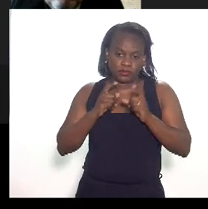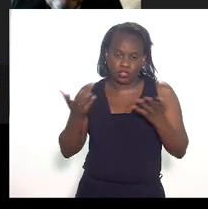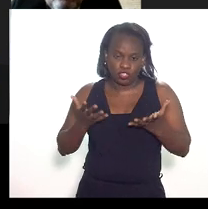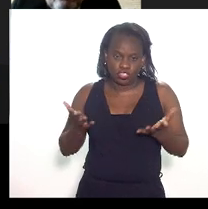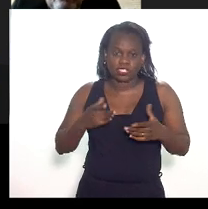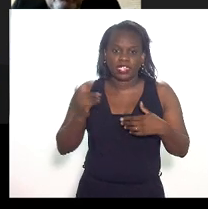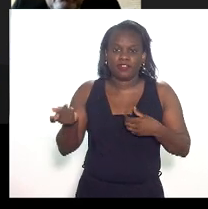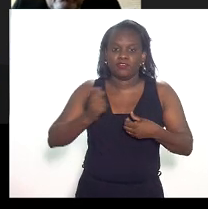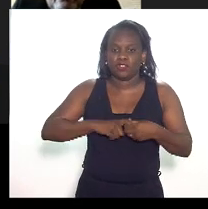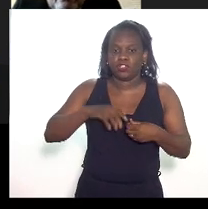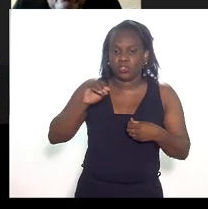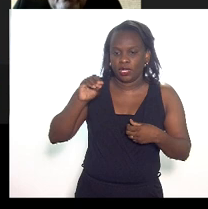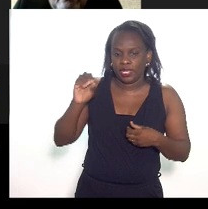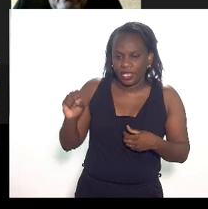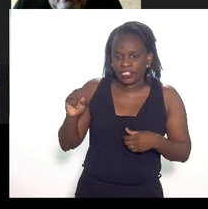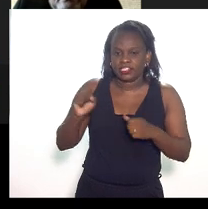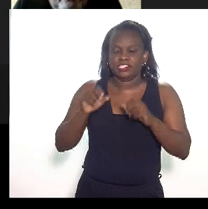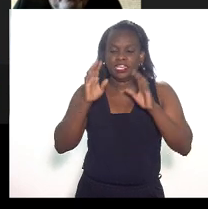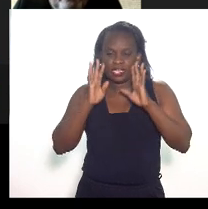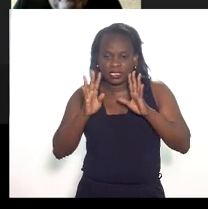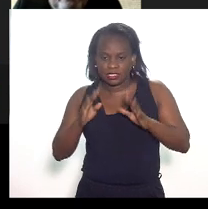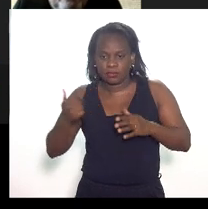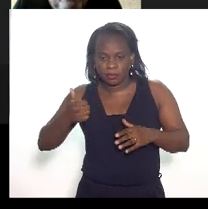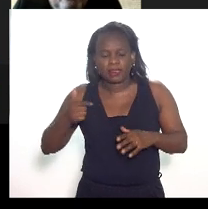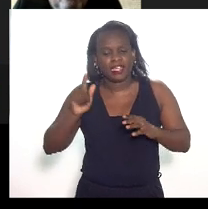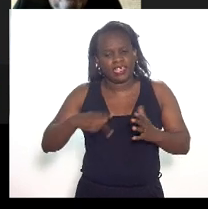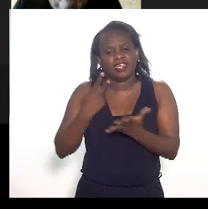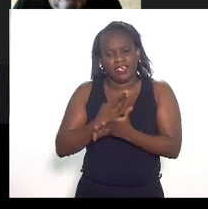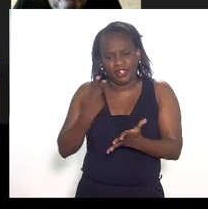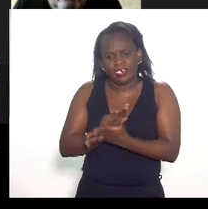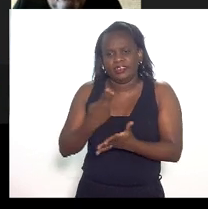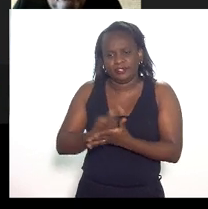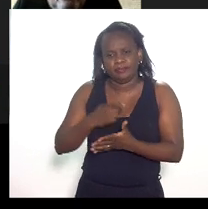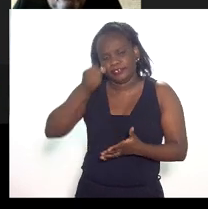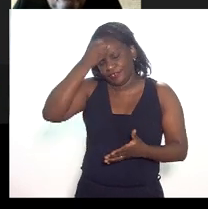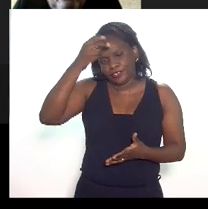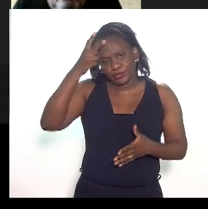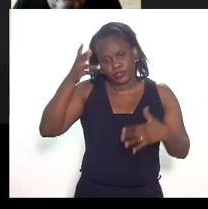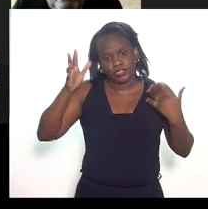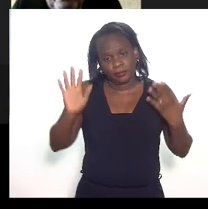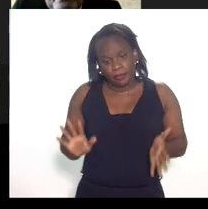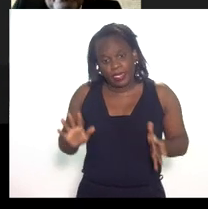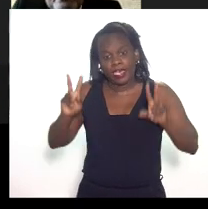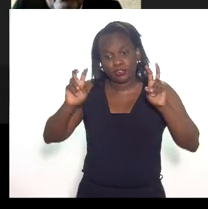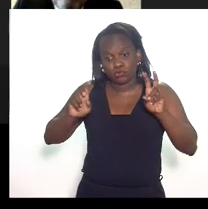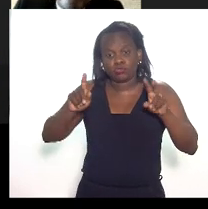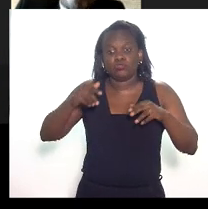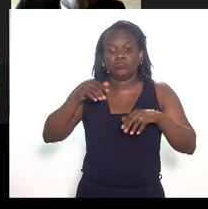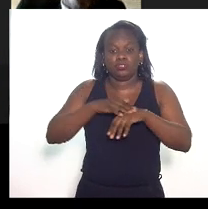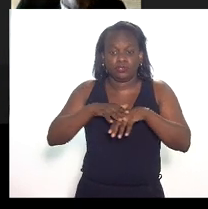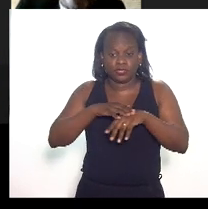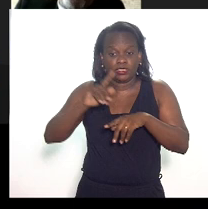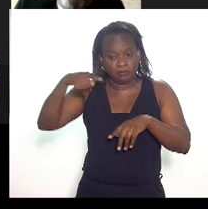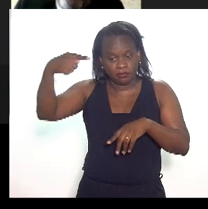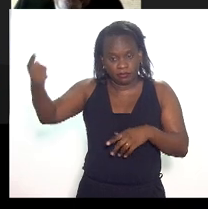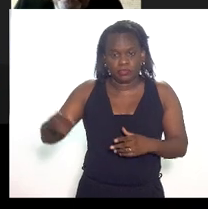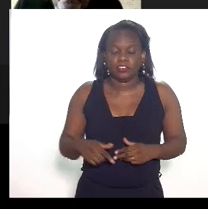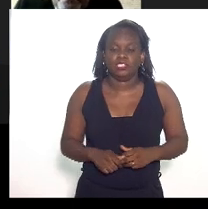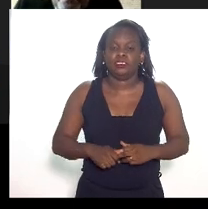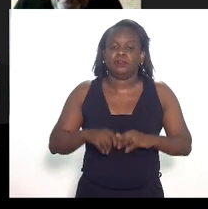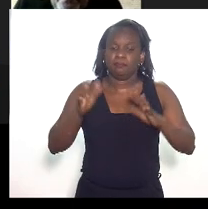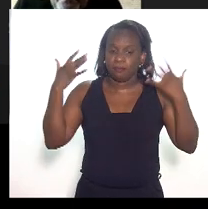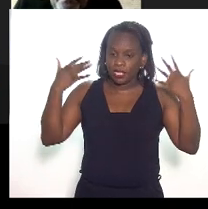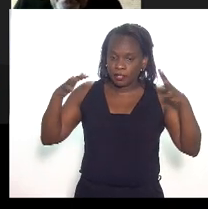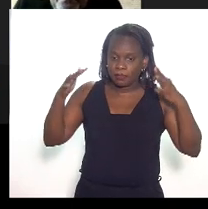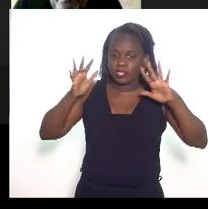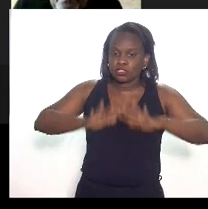a volta das OAS para atenção primária, que eu acho um grave erro da prefeitura, mas é um assunto para discutirmos lá na frente.